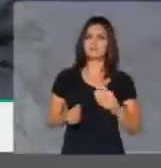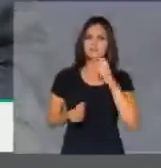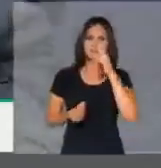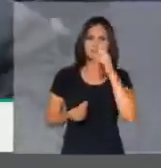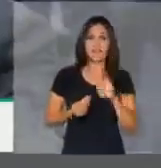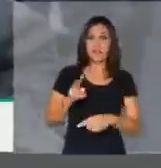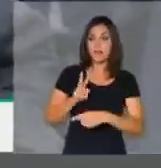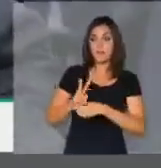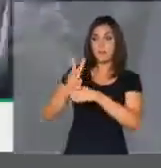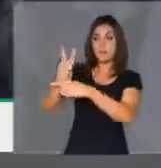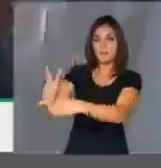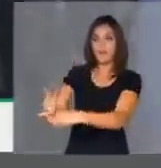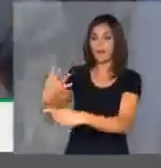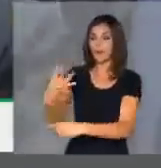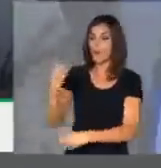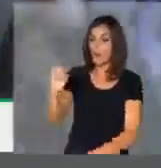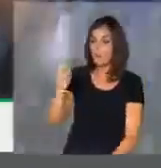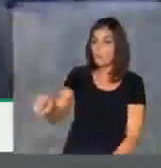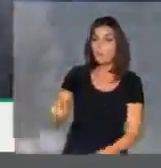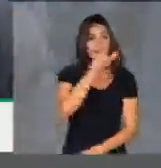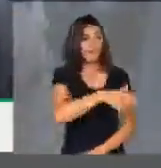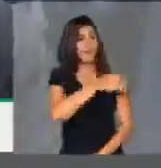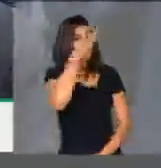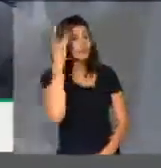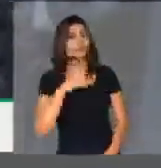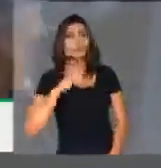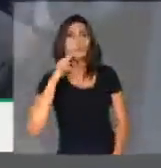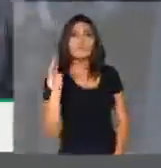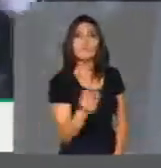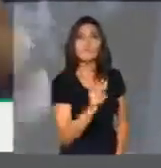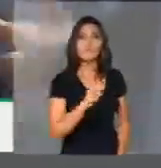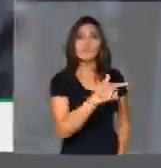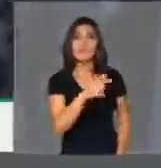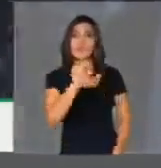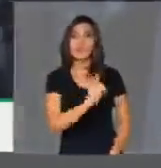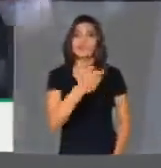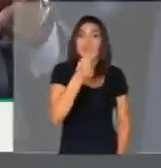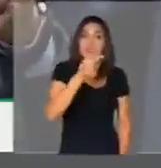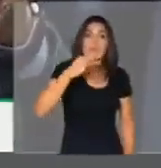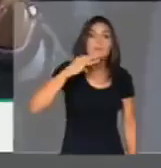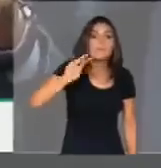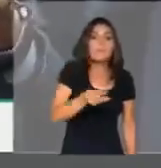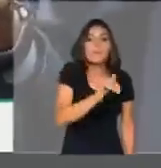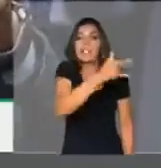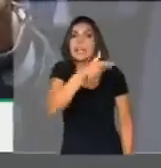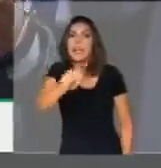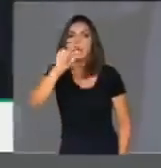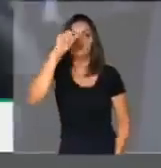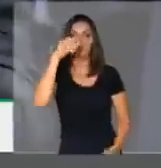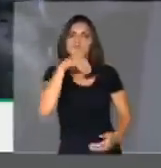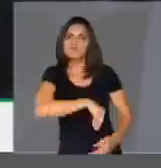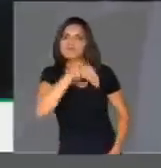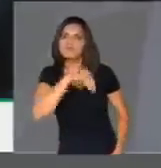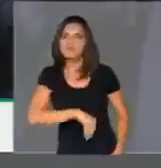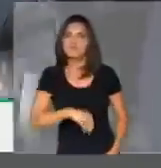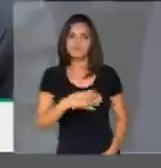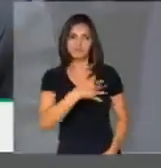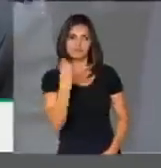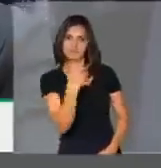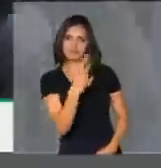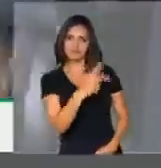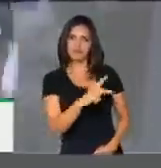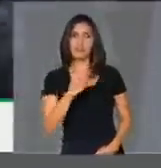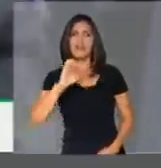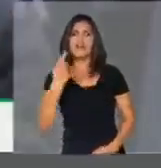empresta 40 mil para um milionário que em 3 anos abocanhou 7 milhões, cuja filha foi assessora